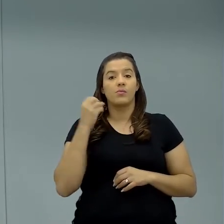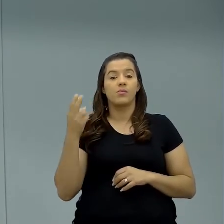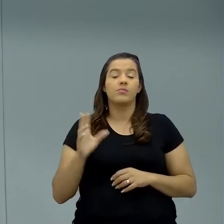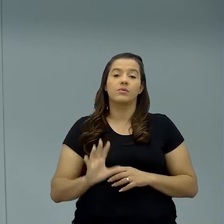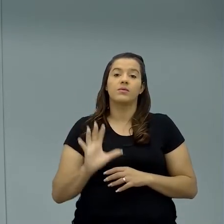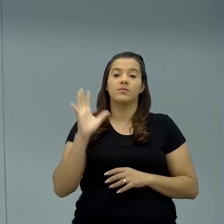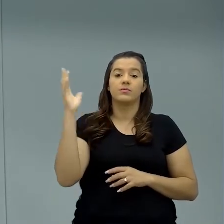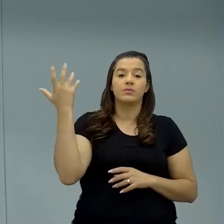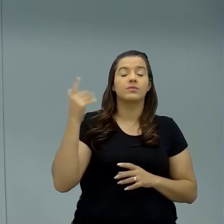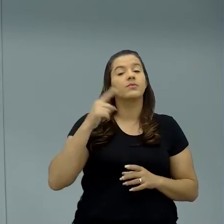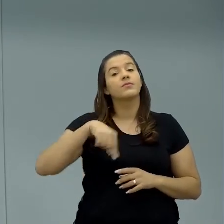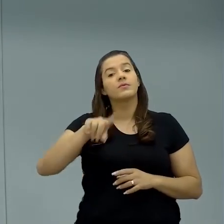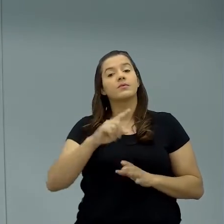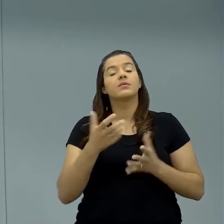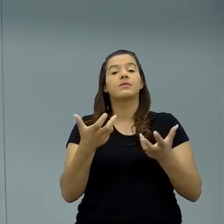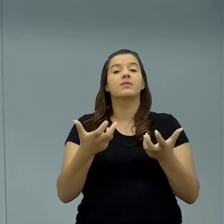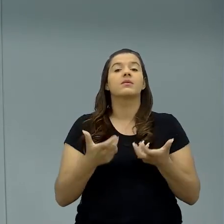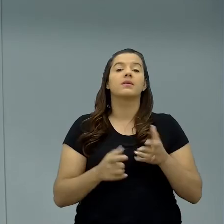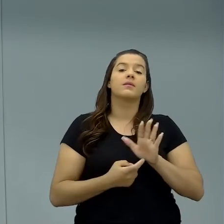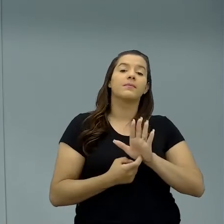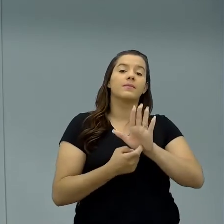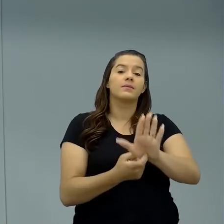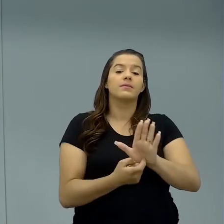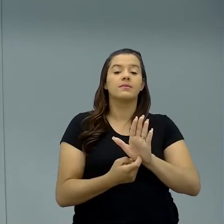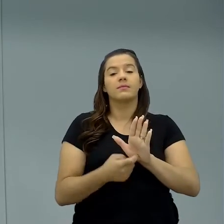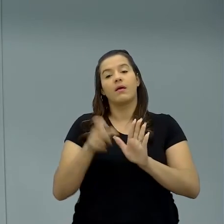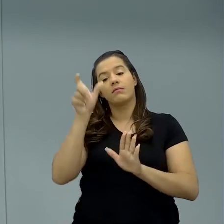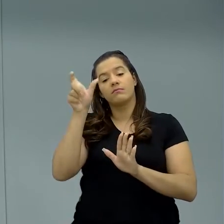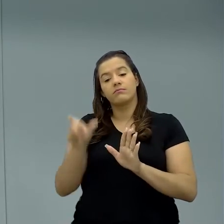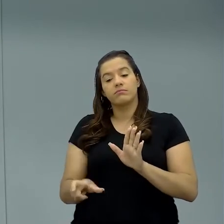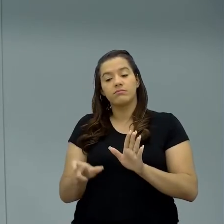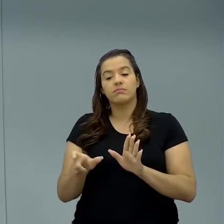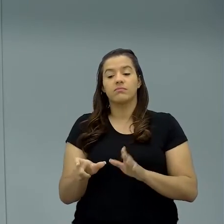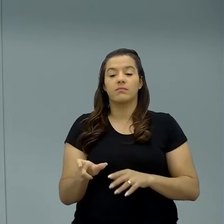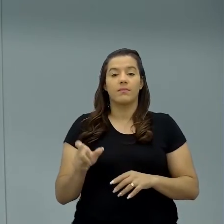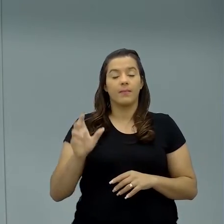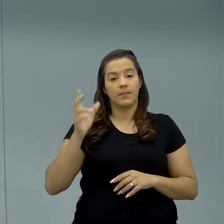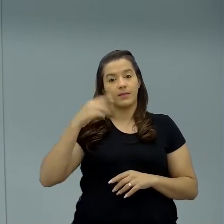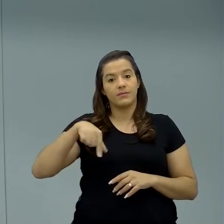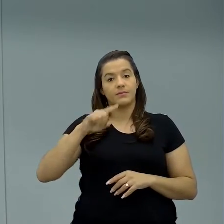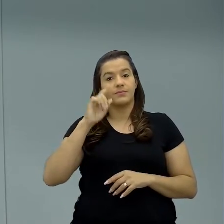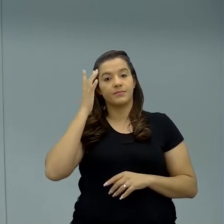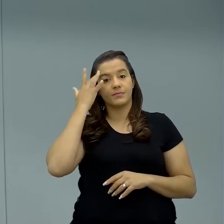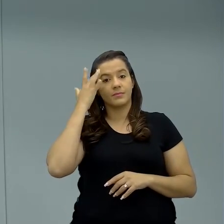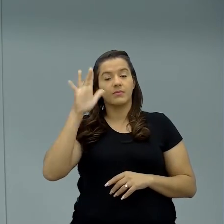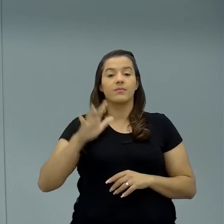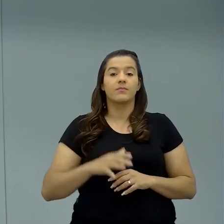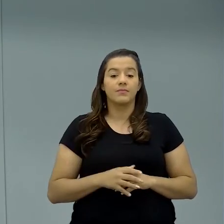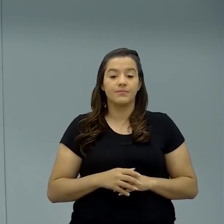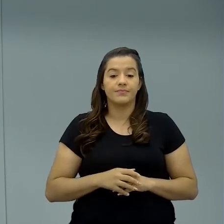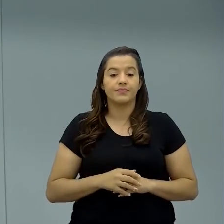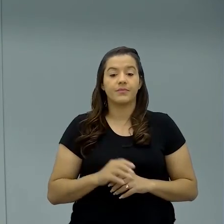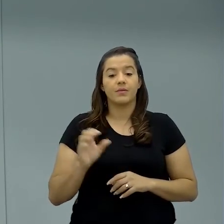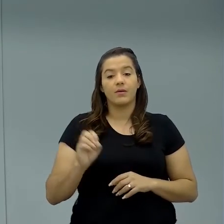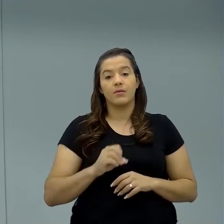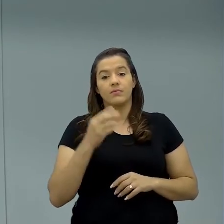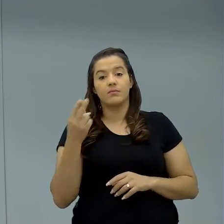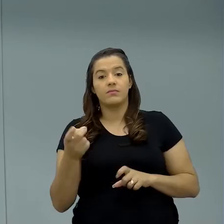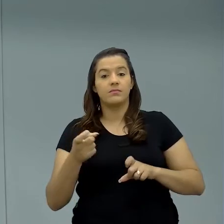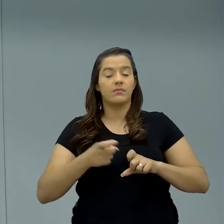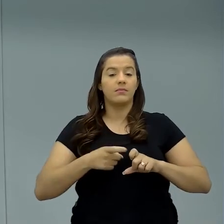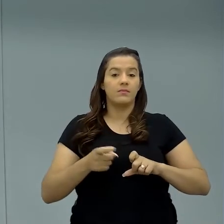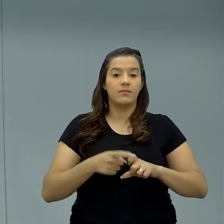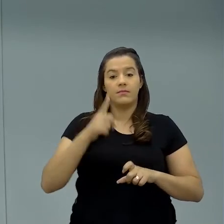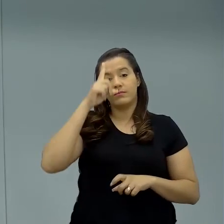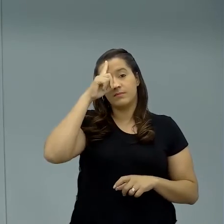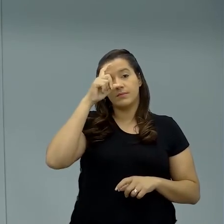passado, que você quer representar então alguém, né? Numa situação ou que esteja no hospital, mas você tem